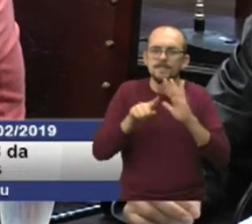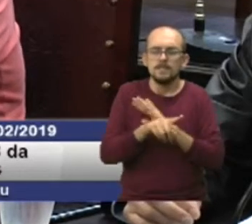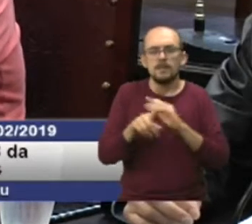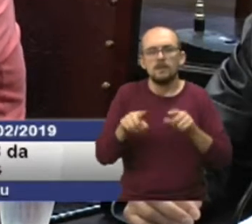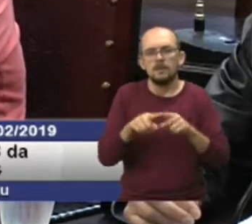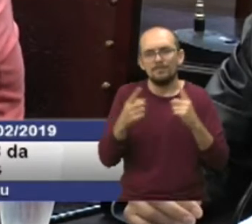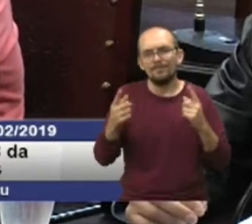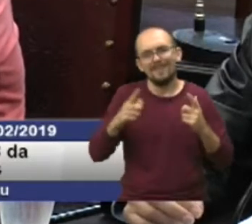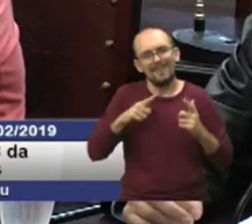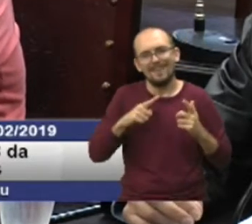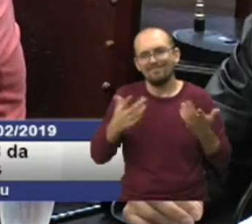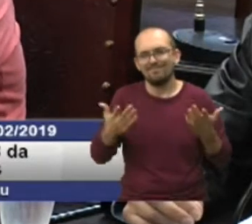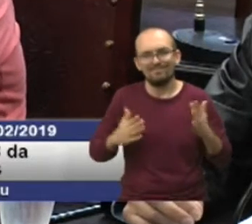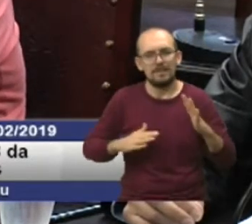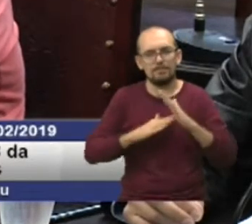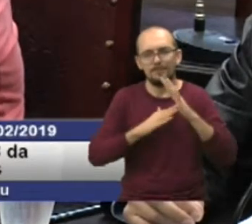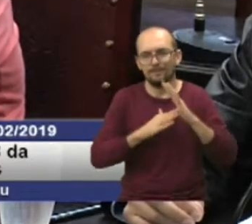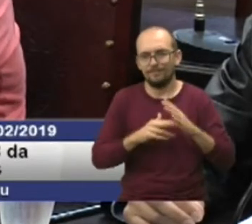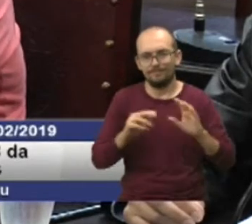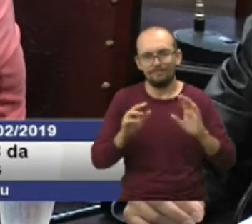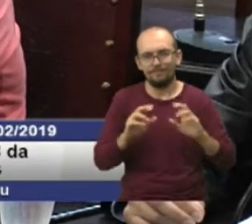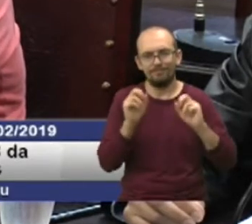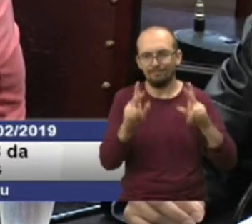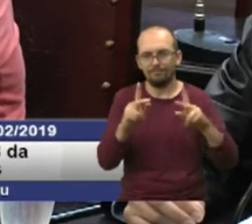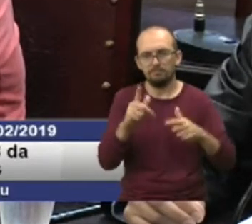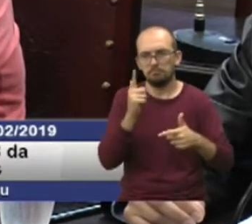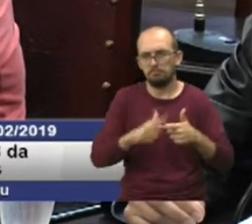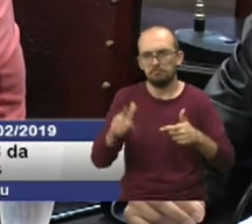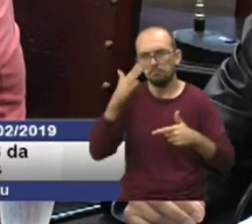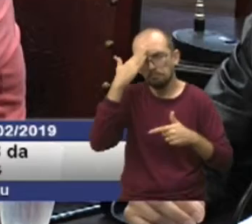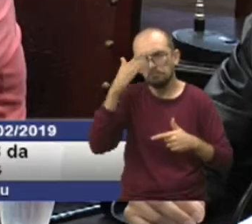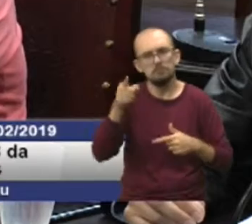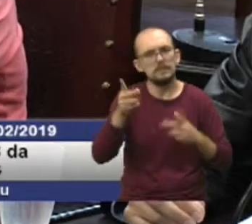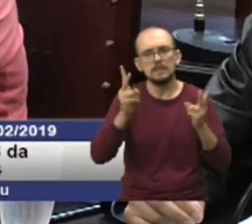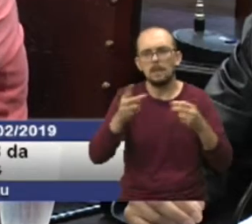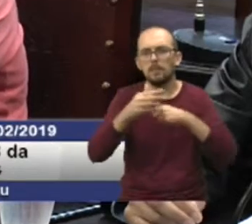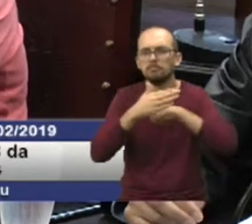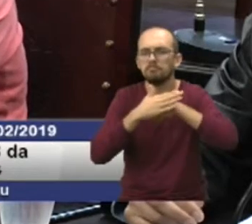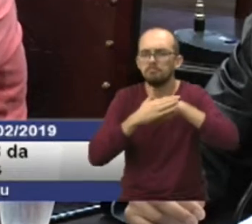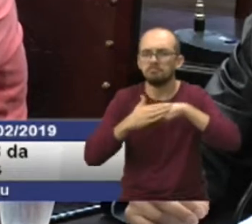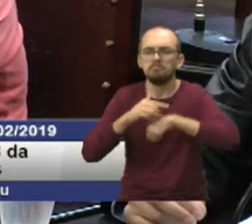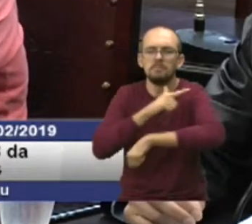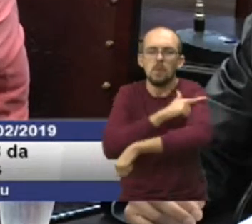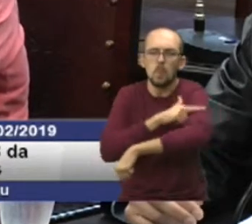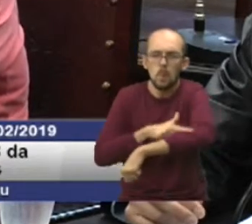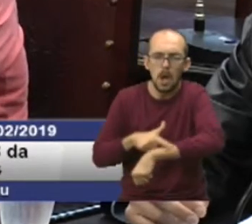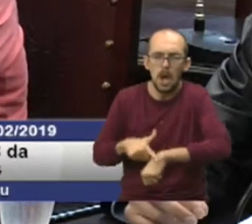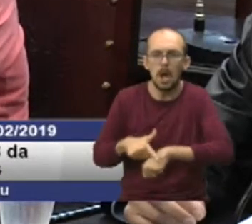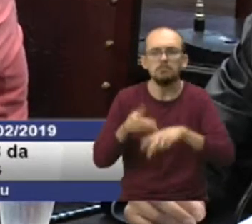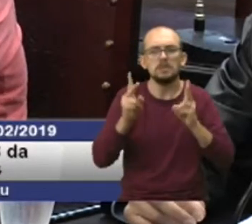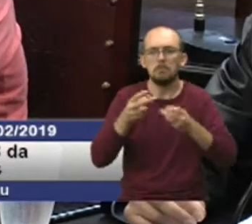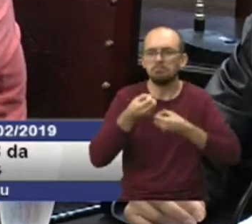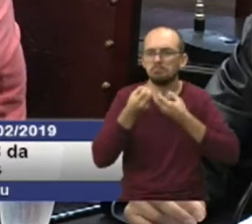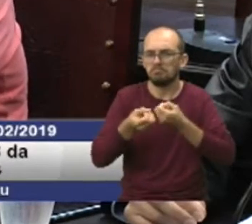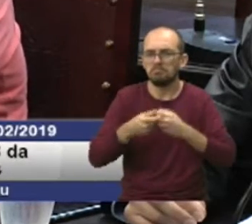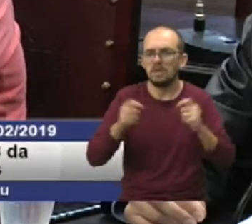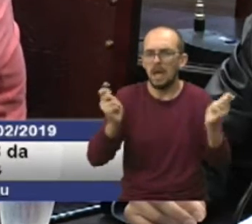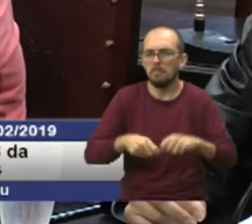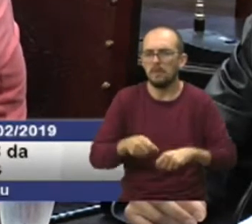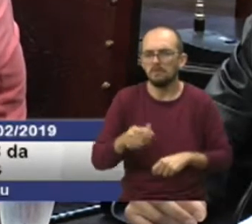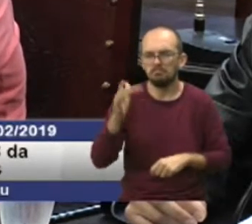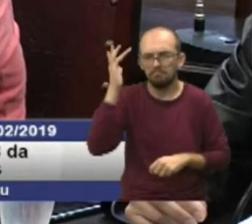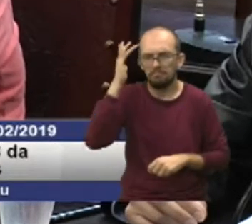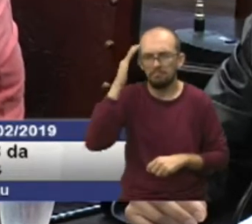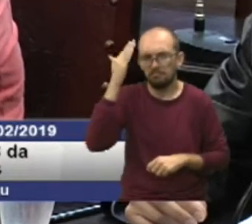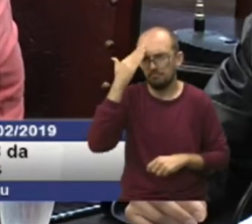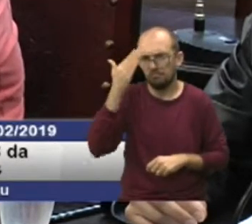limites, entendeu? Mas agradeço você, como sempre, uma pessoa muito gentil, muito educada e prestativo e capacitado, tá?